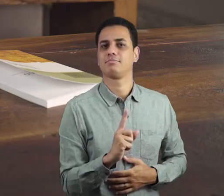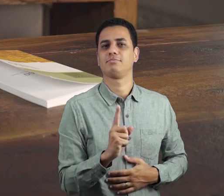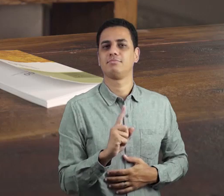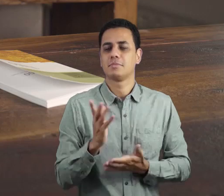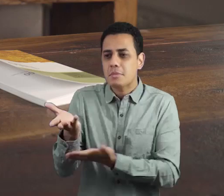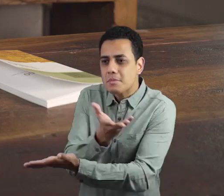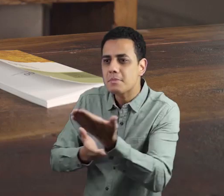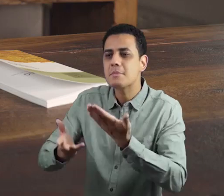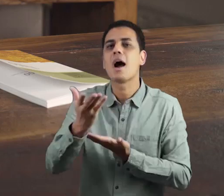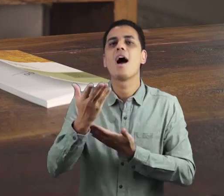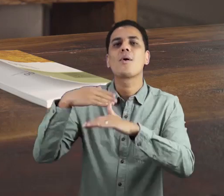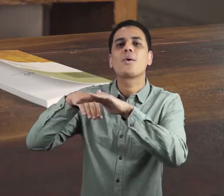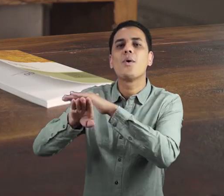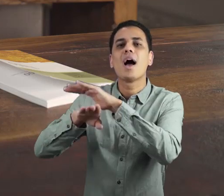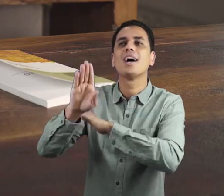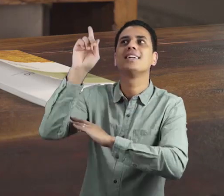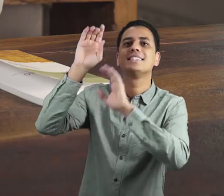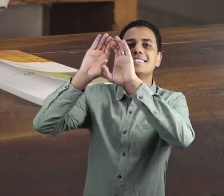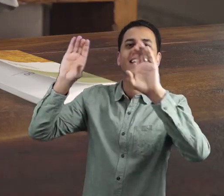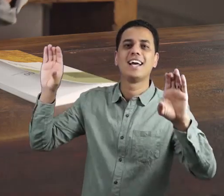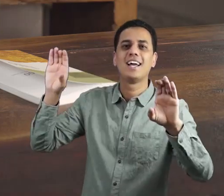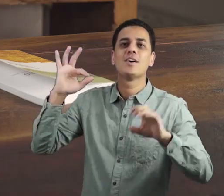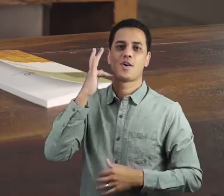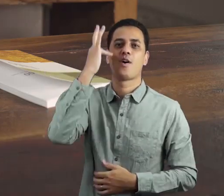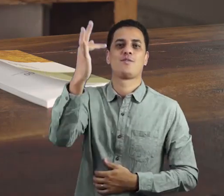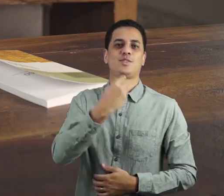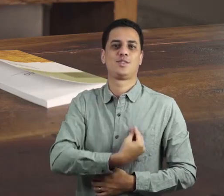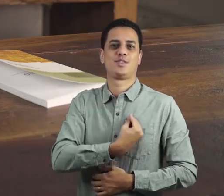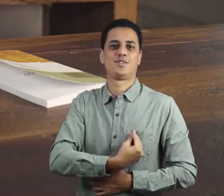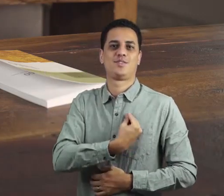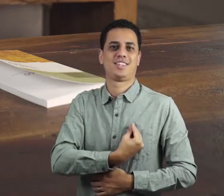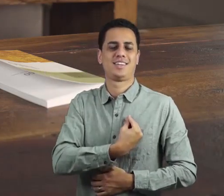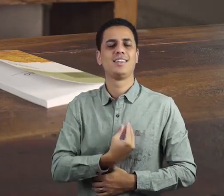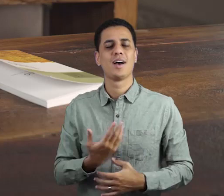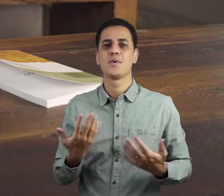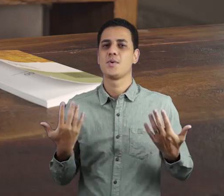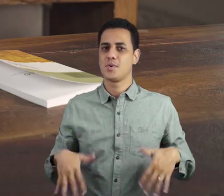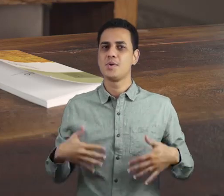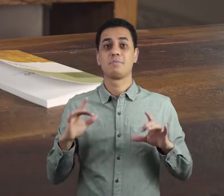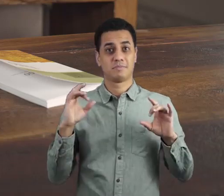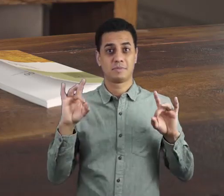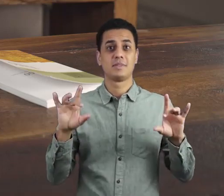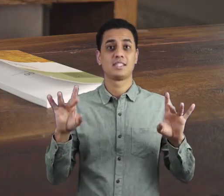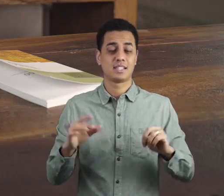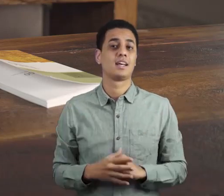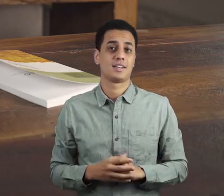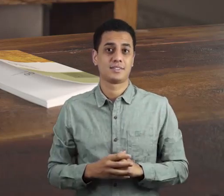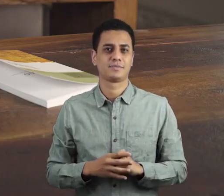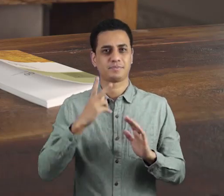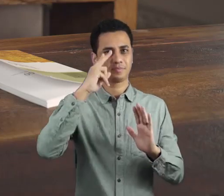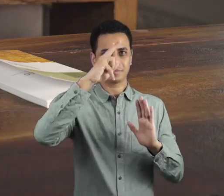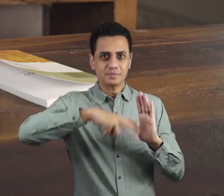de Tiago instruindo a igreja e os cristãos de todas as igrejas, né, chegando até nós, ele vai mostrar os dramas